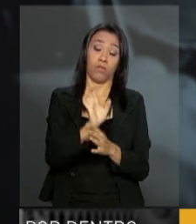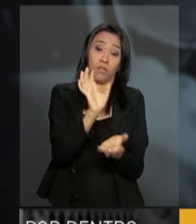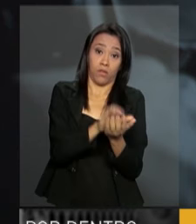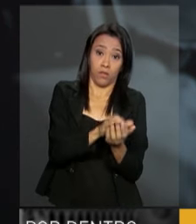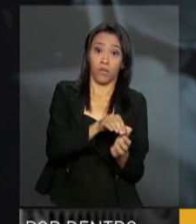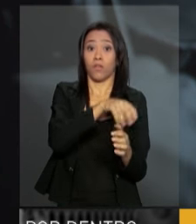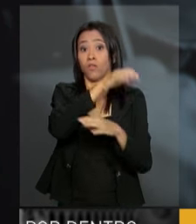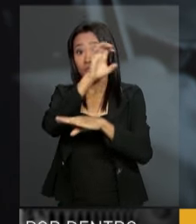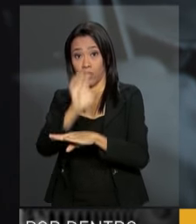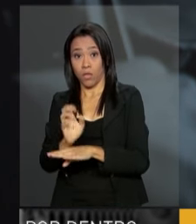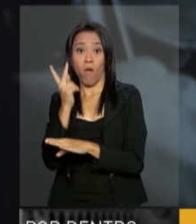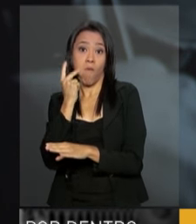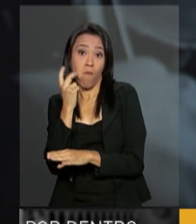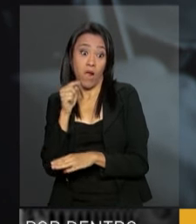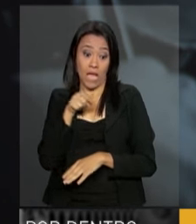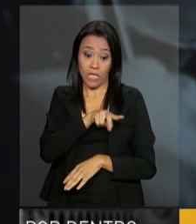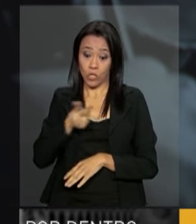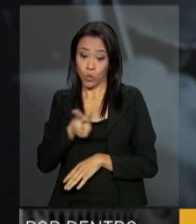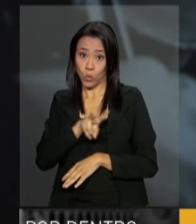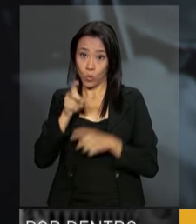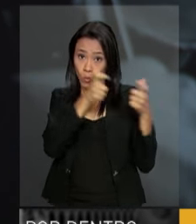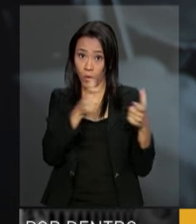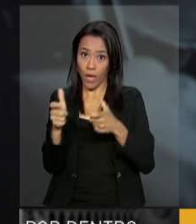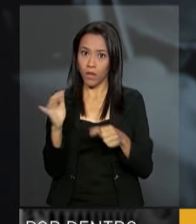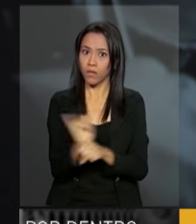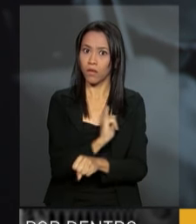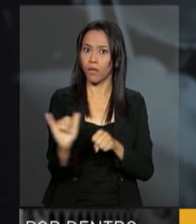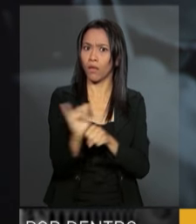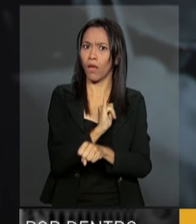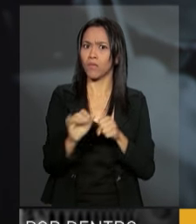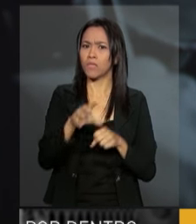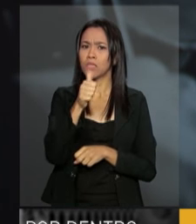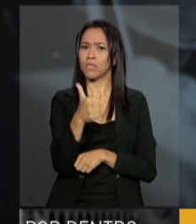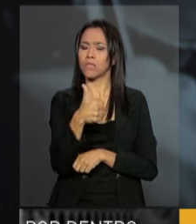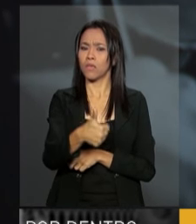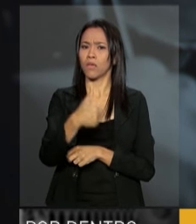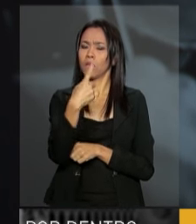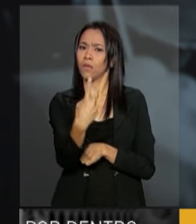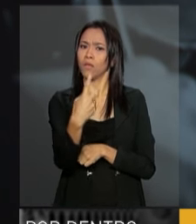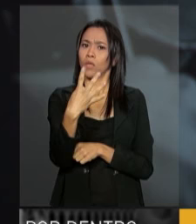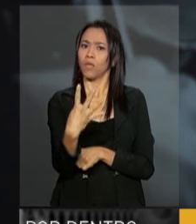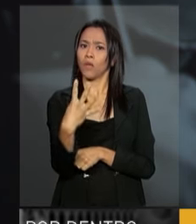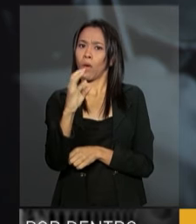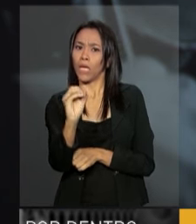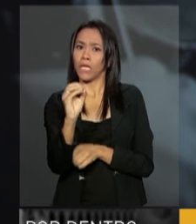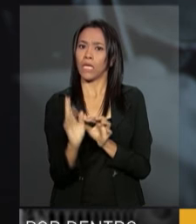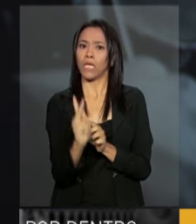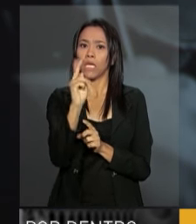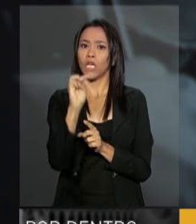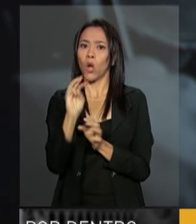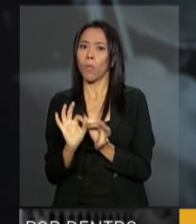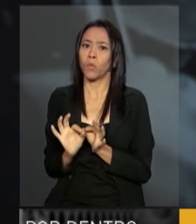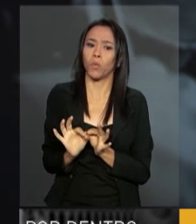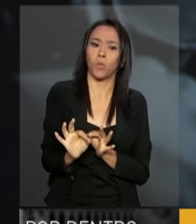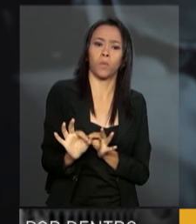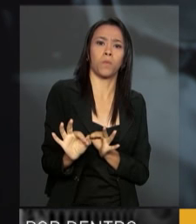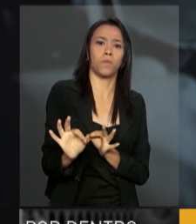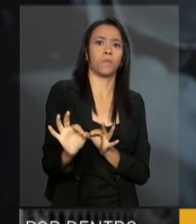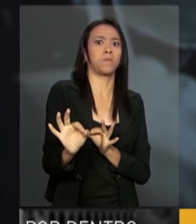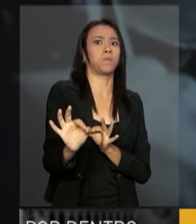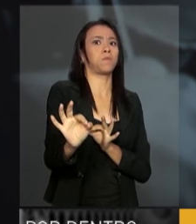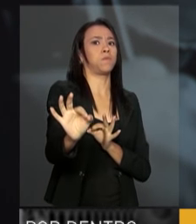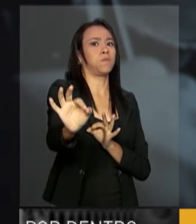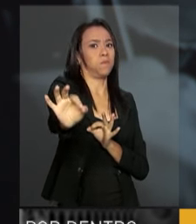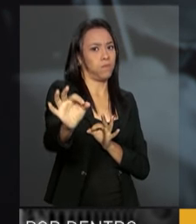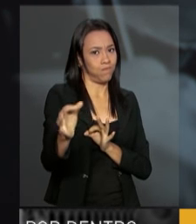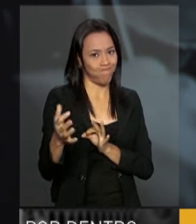que é considerado por nós um trecho estratégico de 140 quilômetros de canal que precisam ser conclusos, que representa para nós um